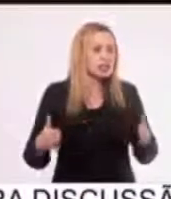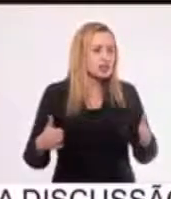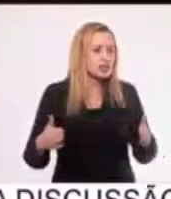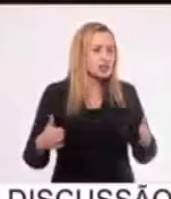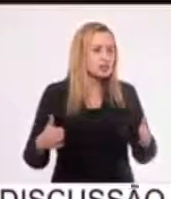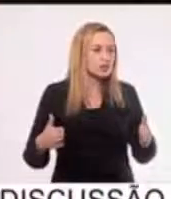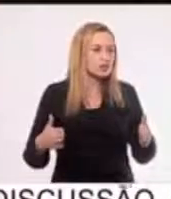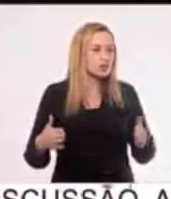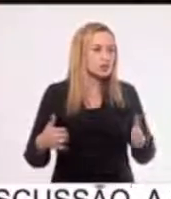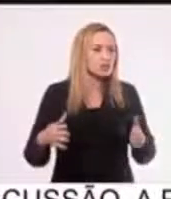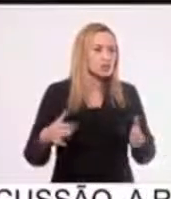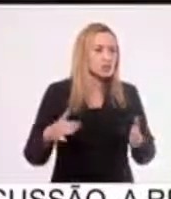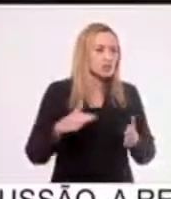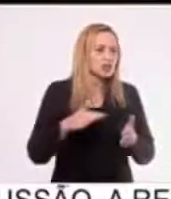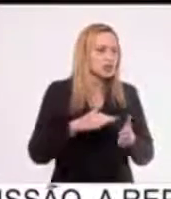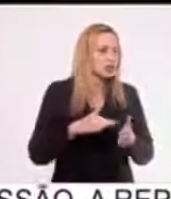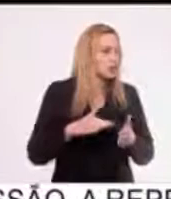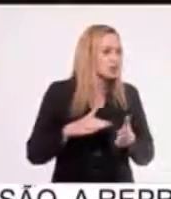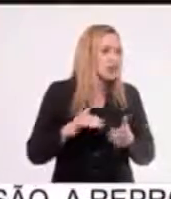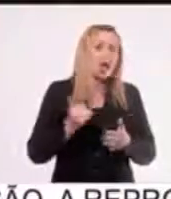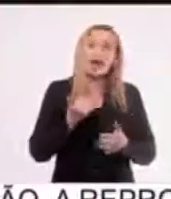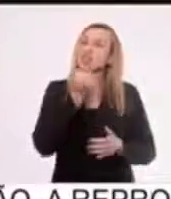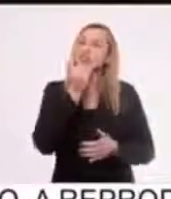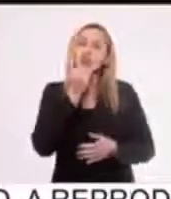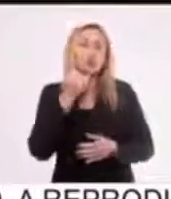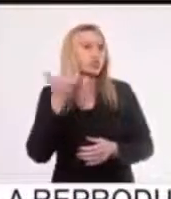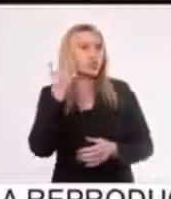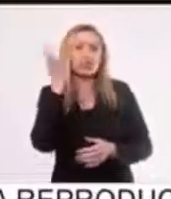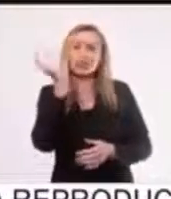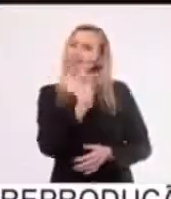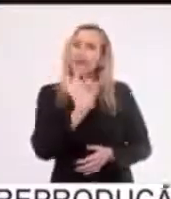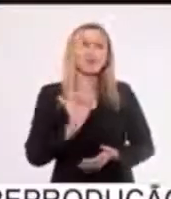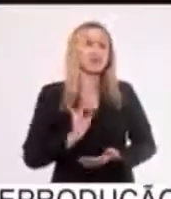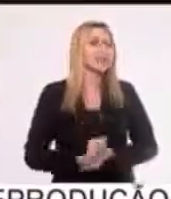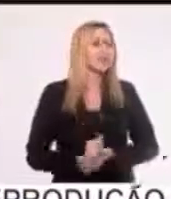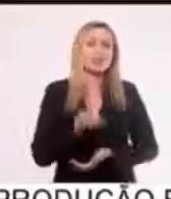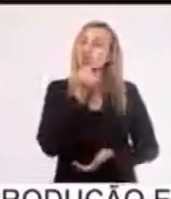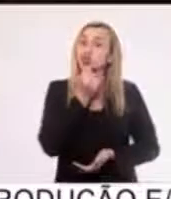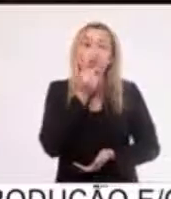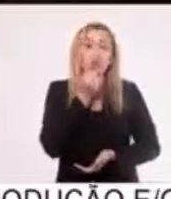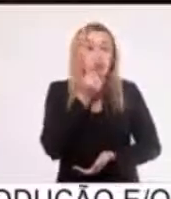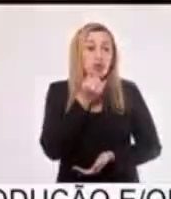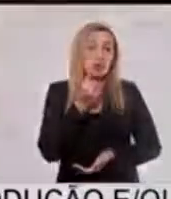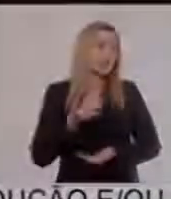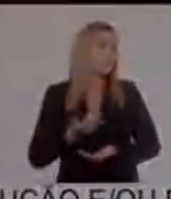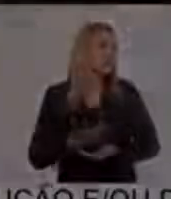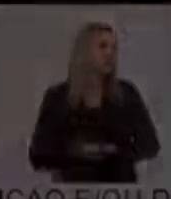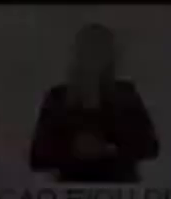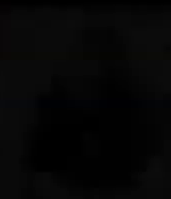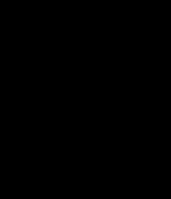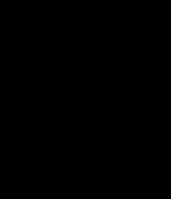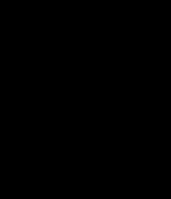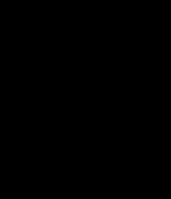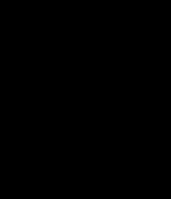PSL e dizer uma coisa para vocês, idiotas úteis. Brasil acima de tudo e Deus acima de todos.